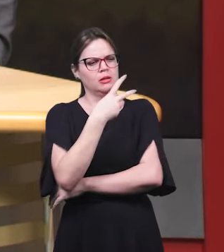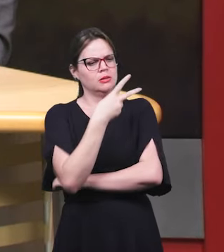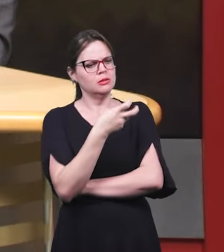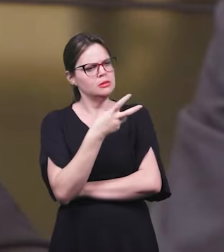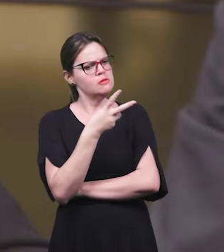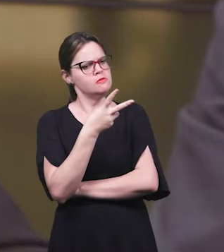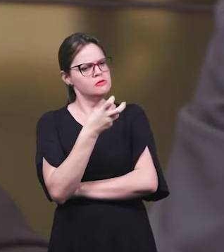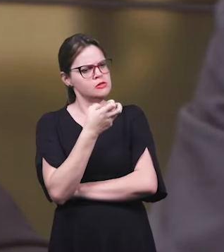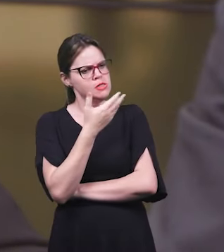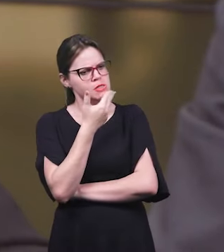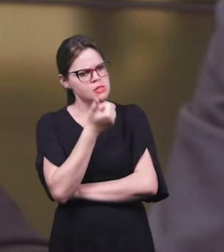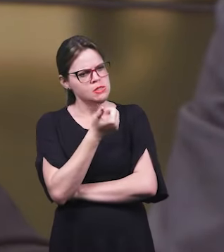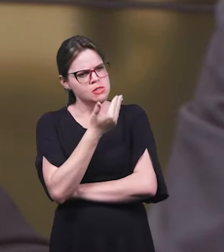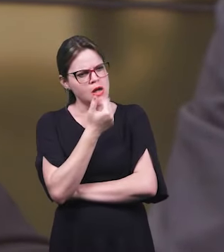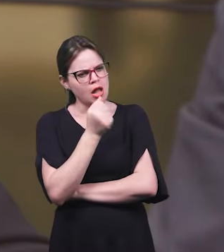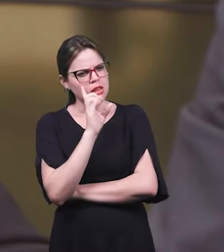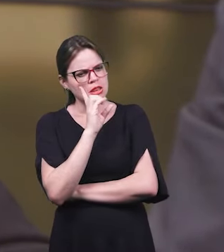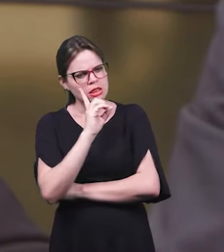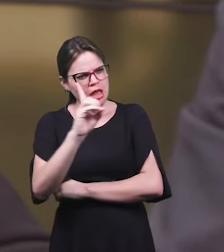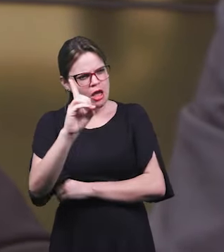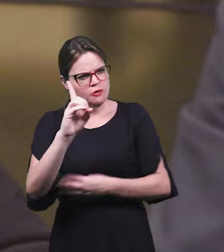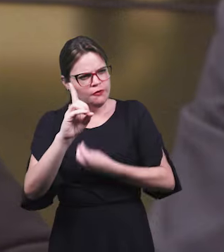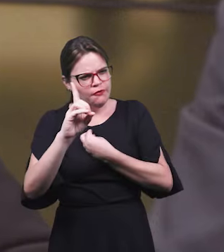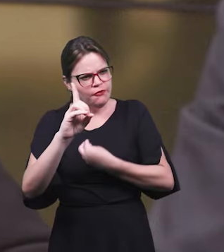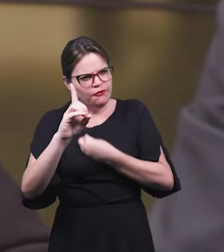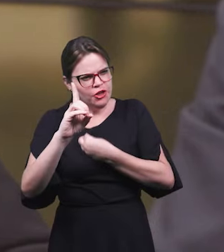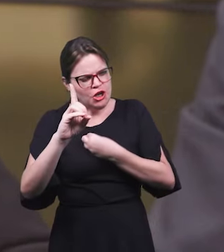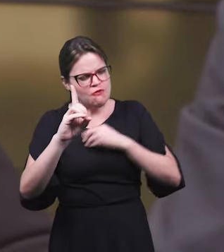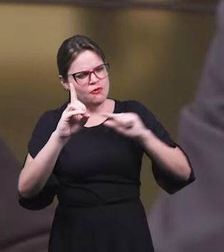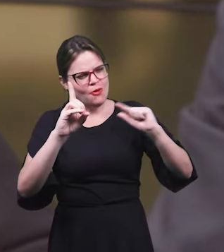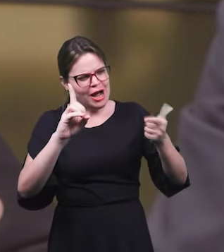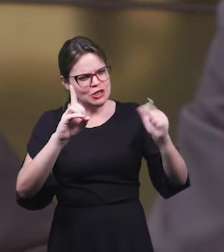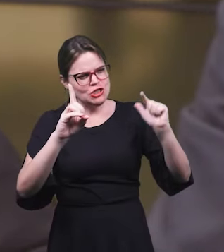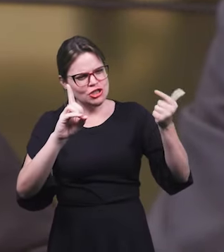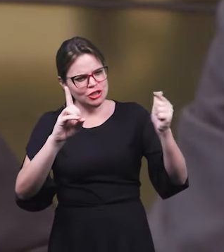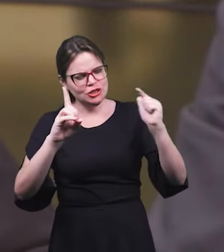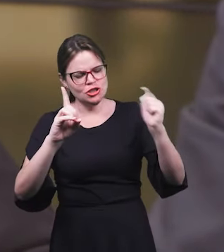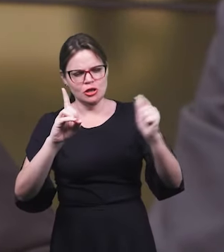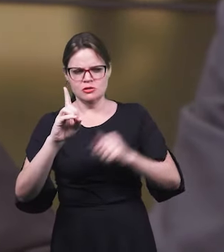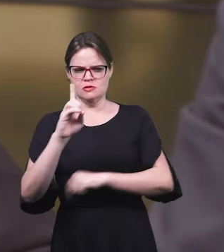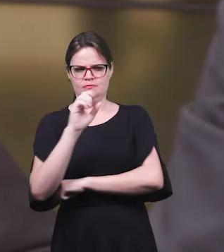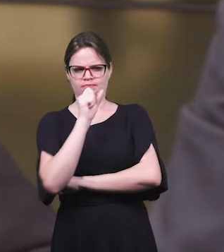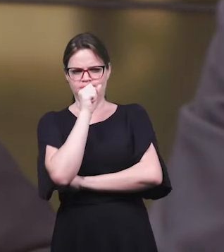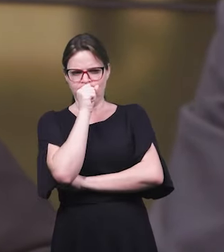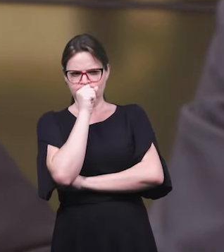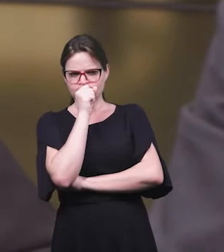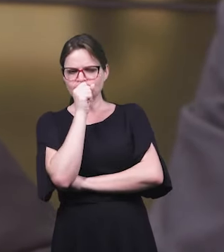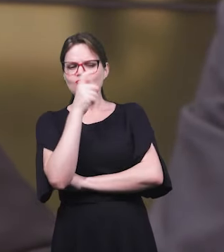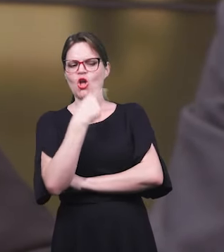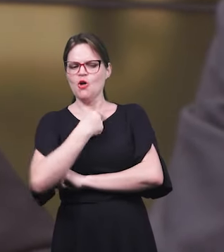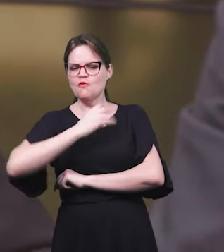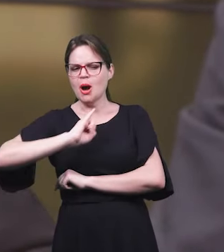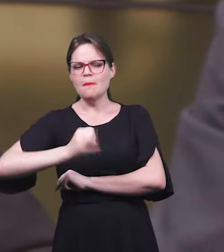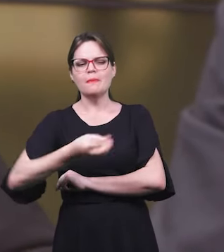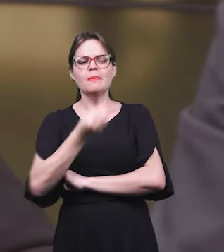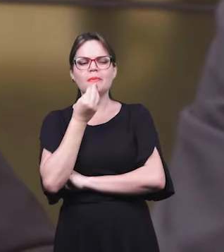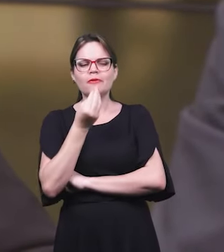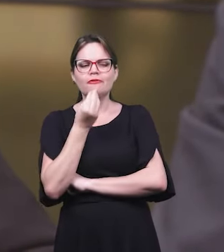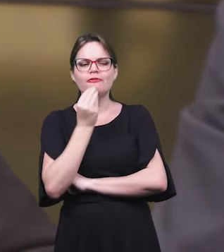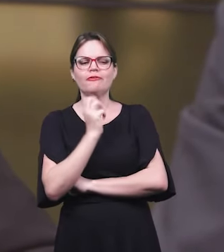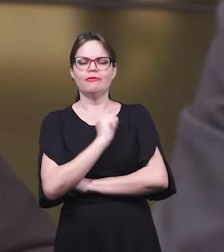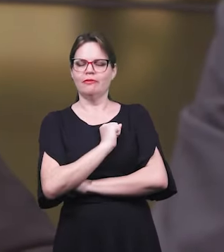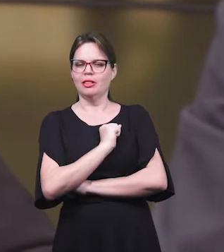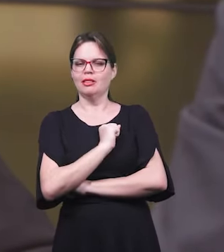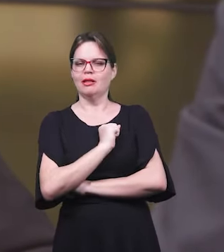que Deus tinha feito, ela certificou de que aquilo que estava acontecendo é uma ação do Senhor, né? E